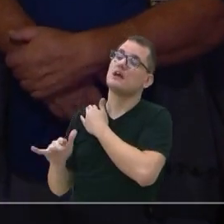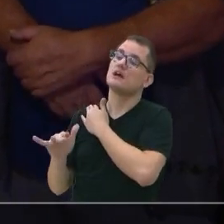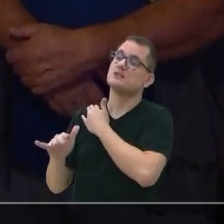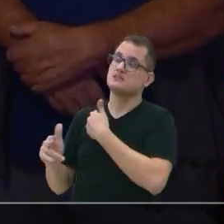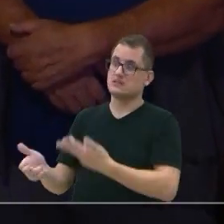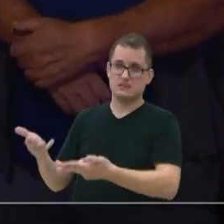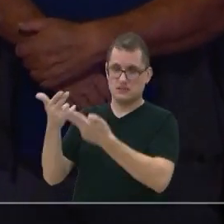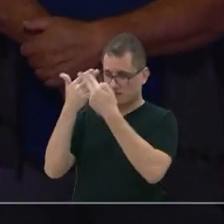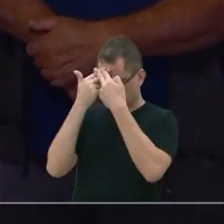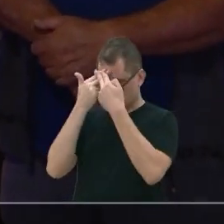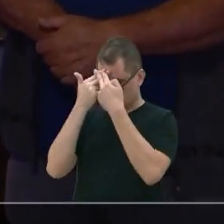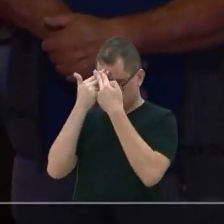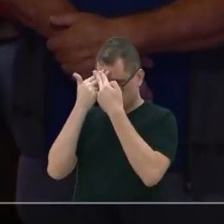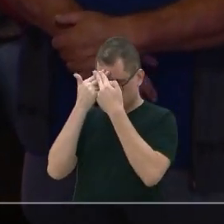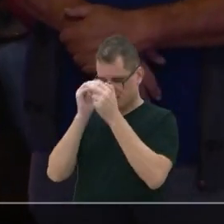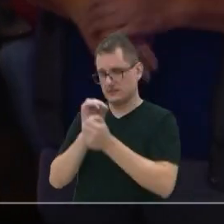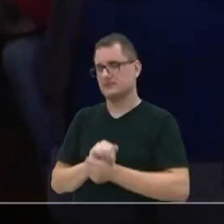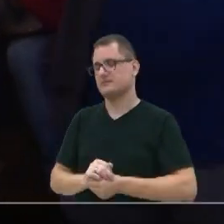traumatizada,